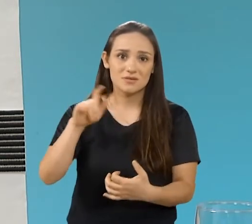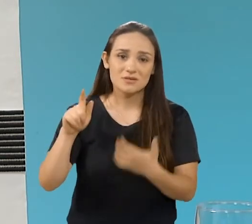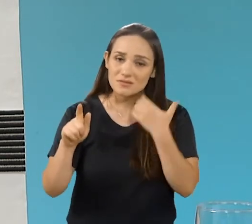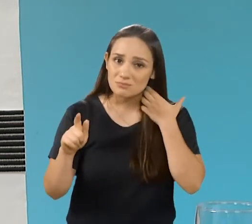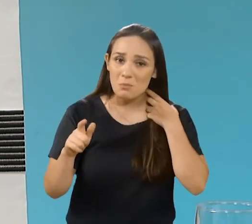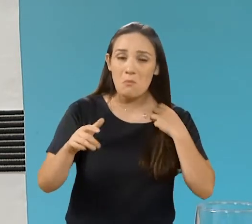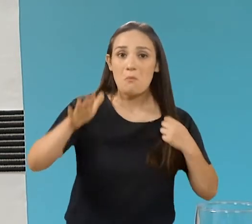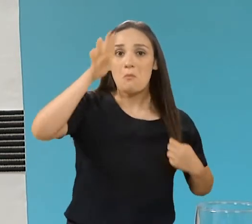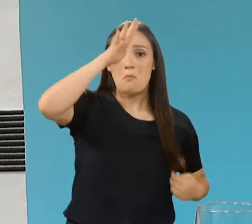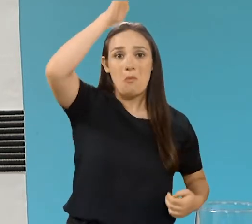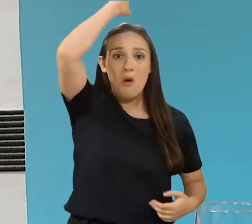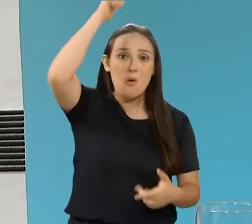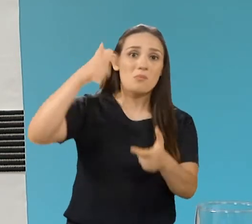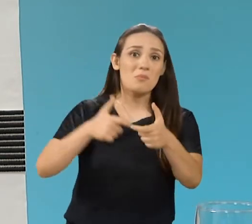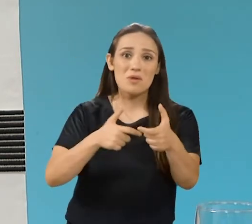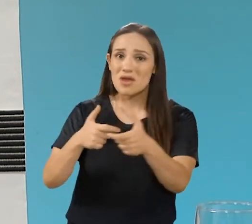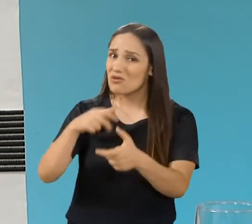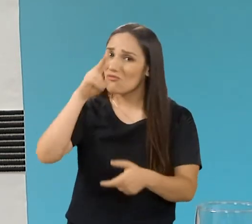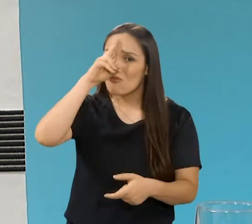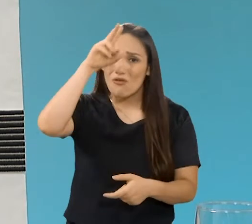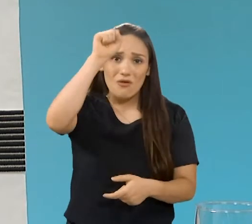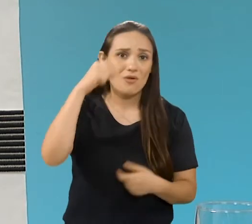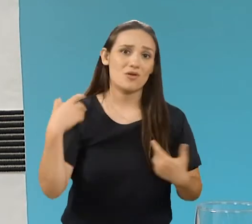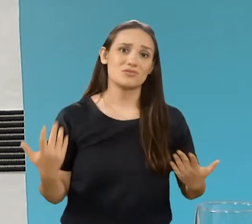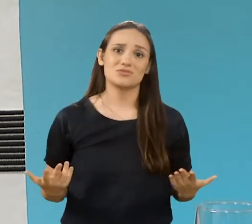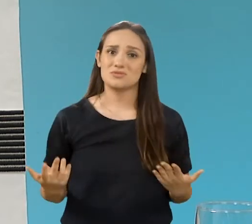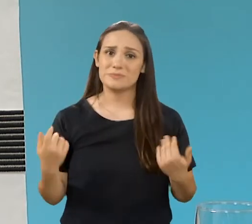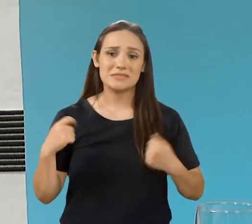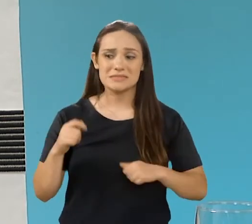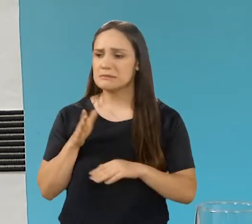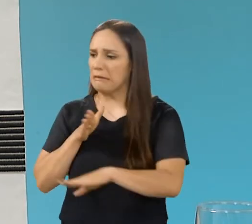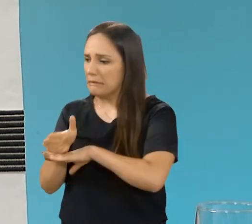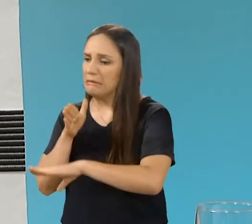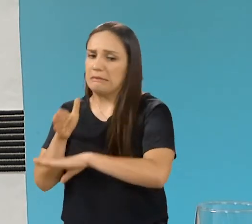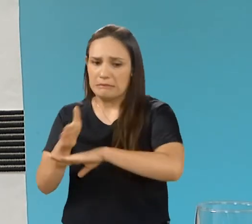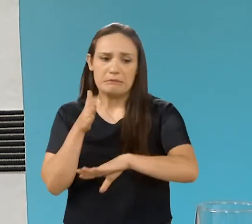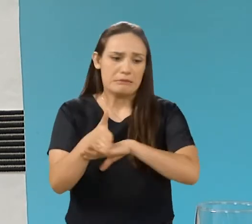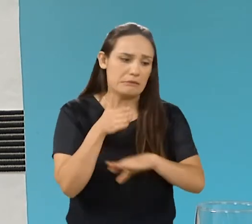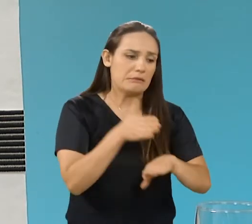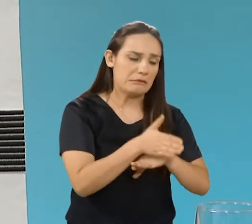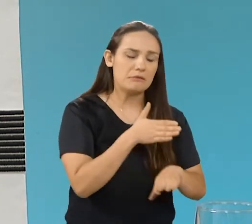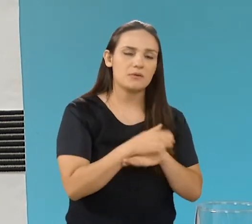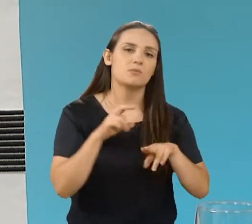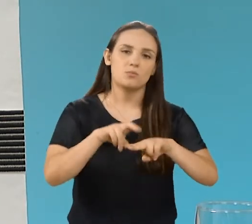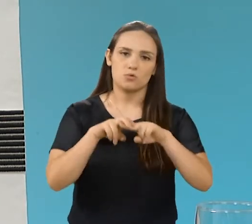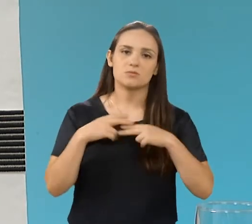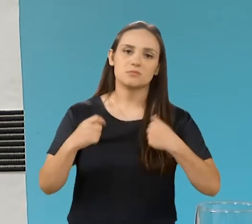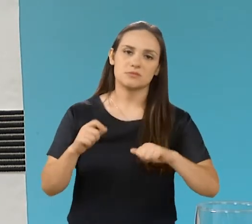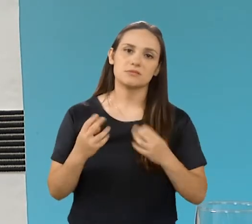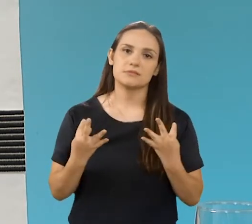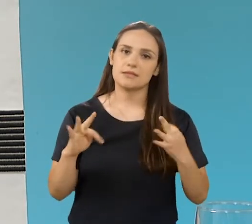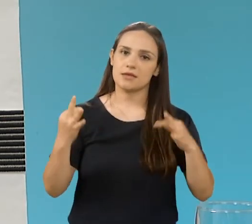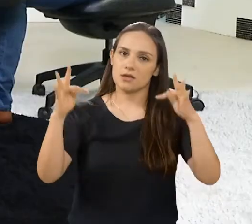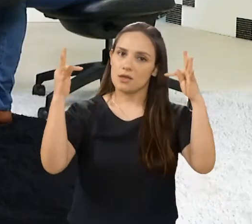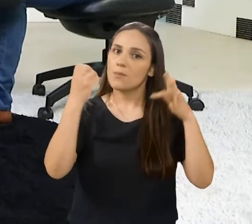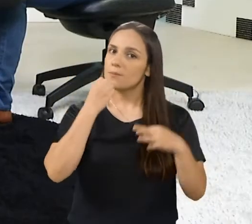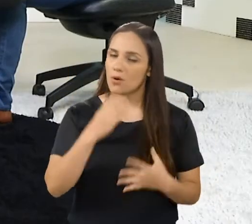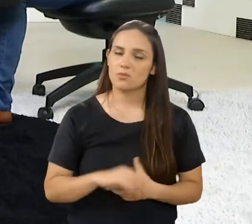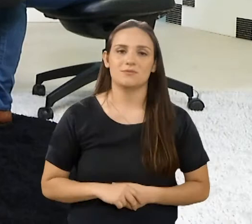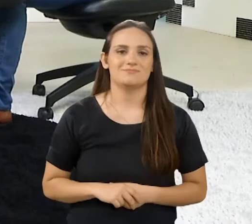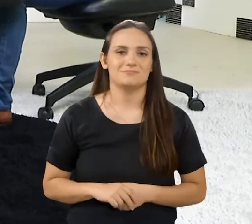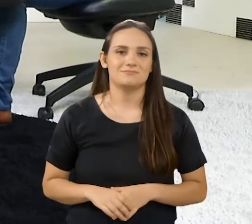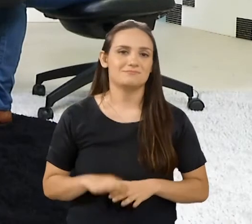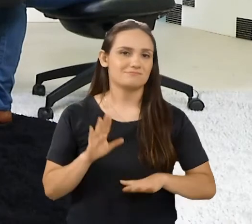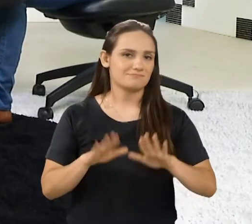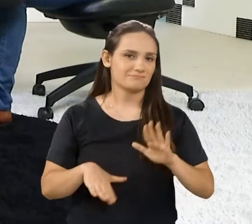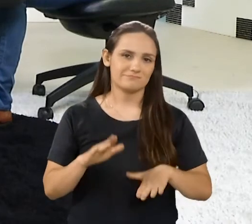e necessita, sim, do emprego de tecnologias eficientes. Muitas delas não podem ser